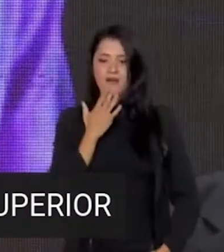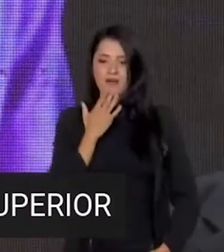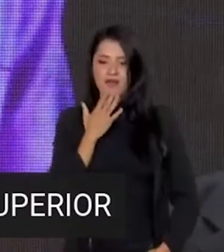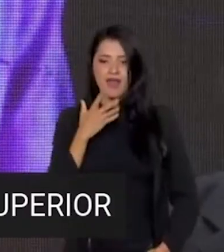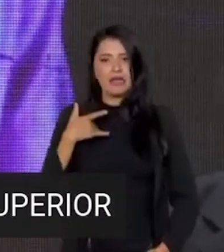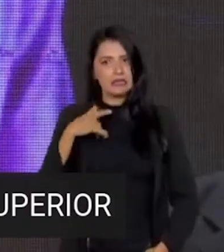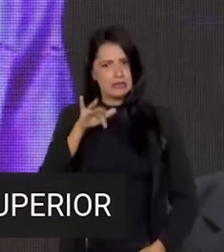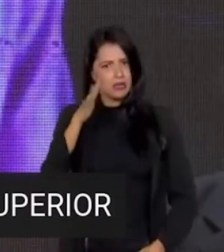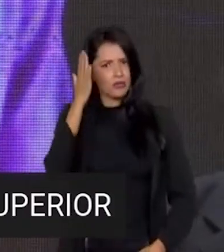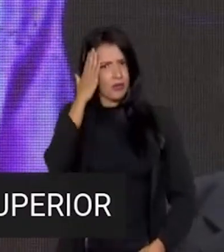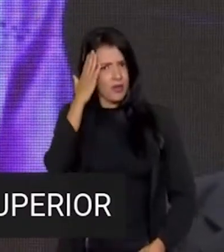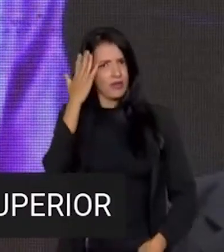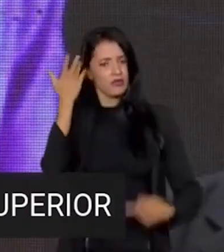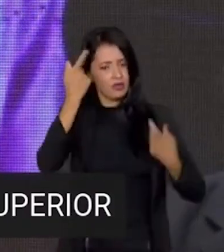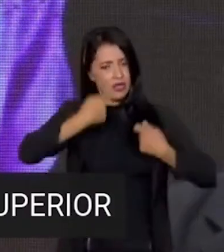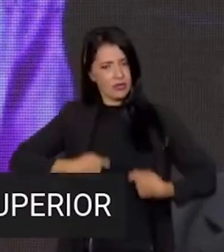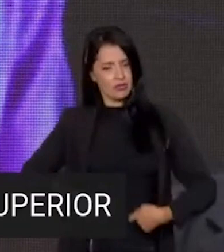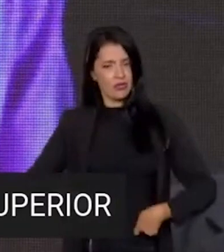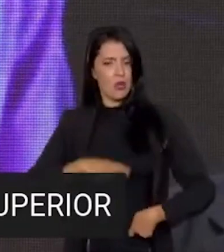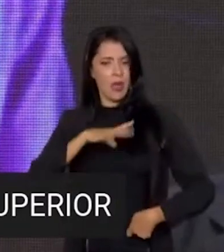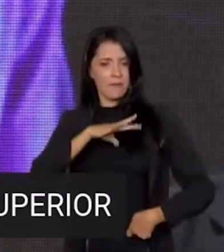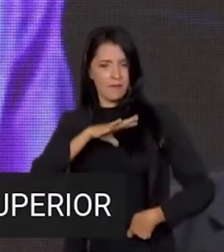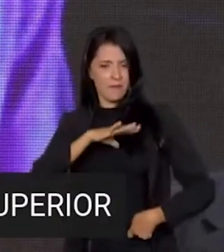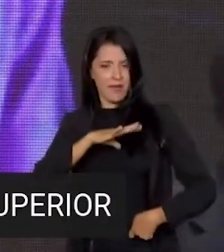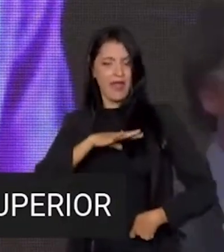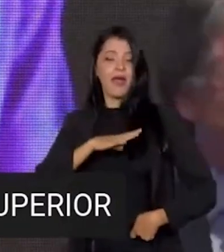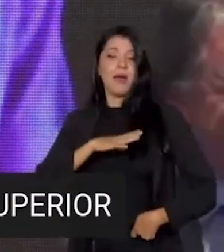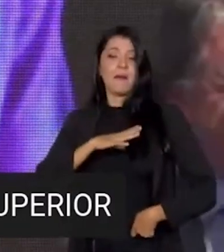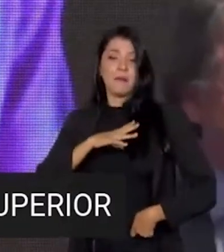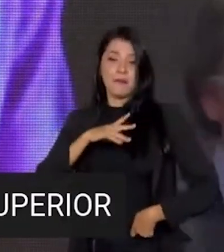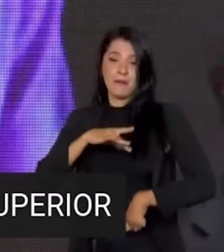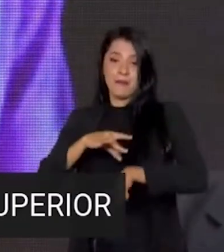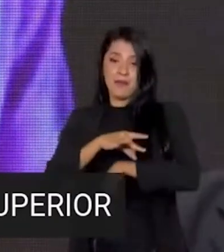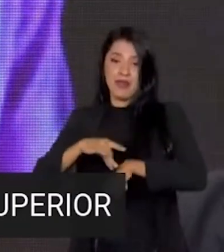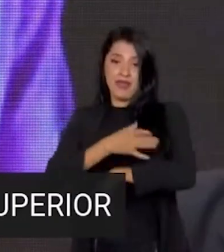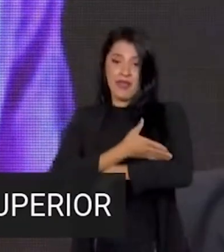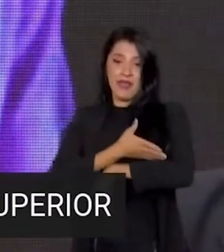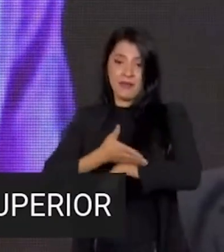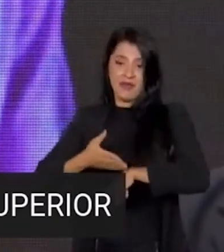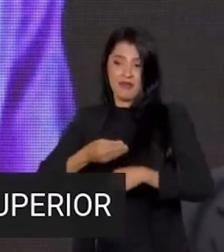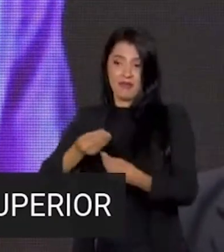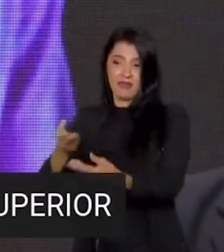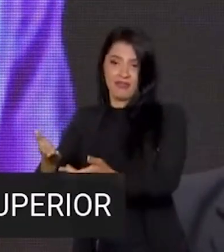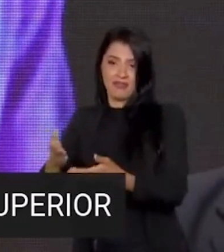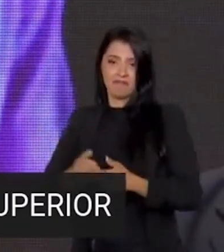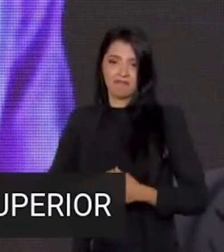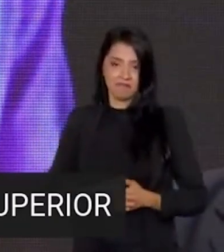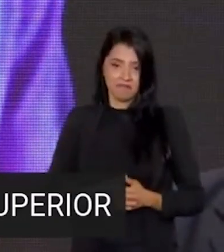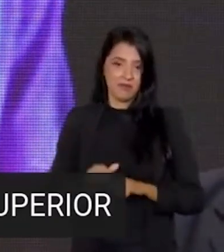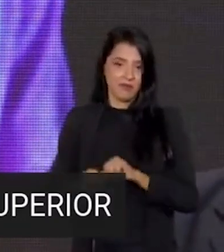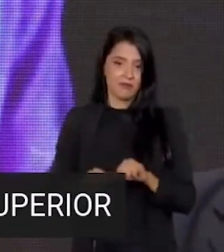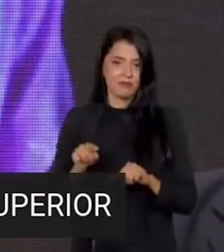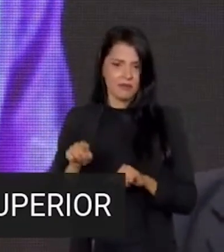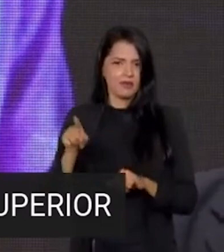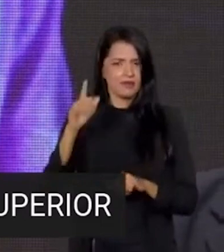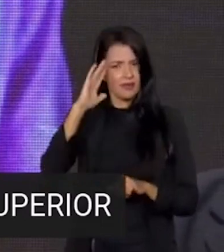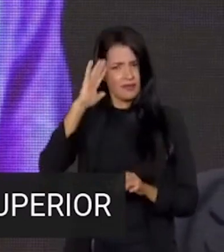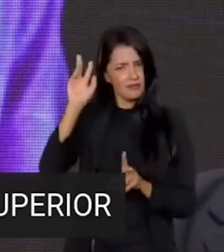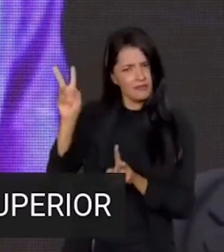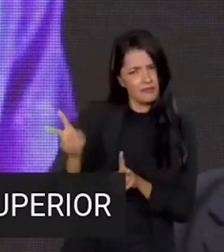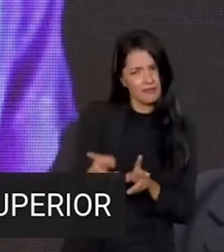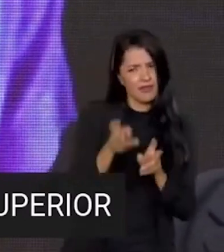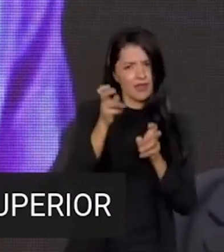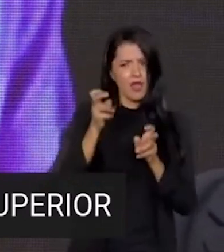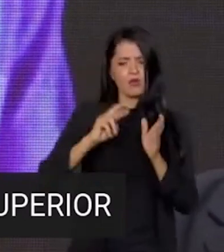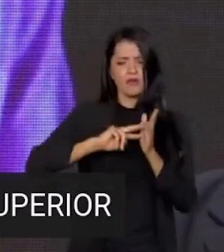uma camisa do Corinthians para vocês, preta e branca. Eu queria que vocês atentassem para o significado desse